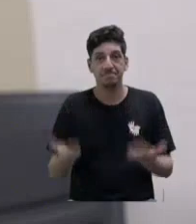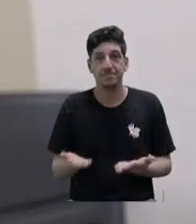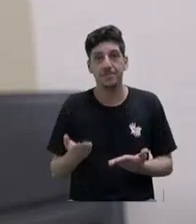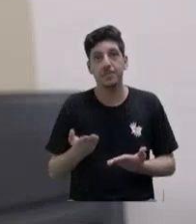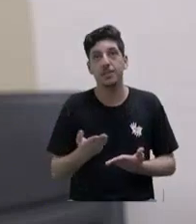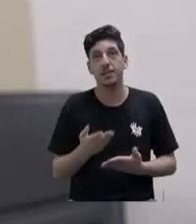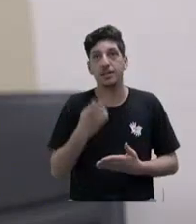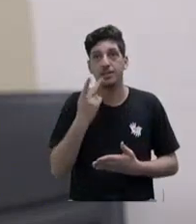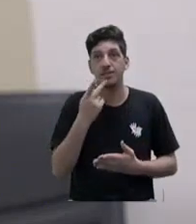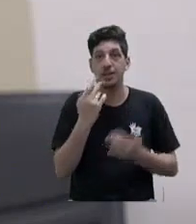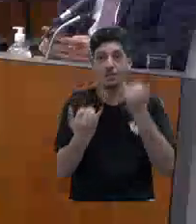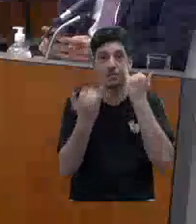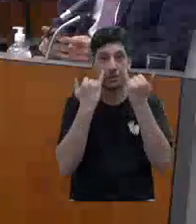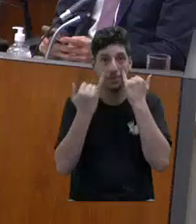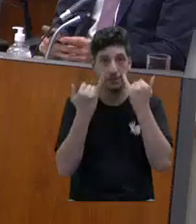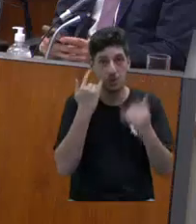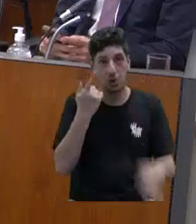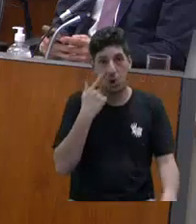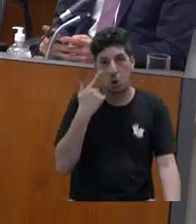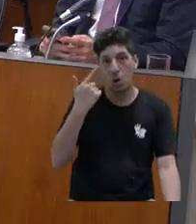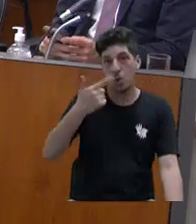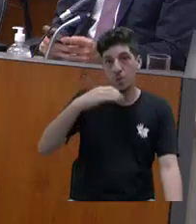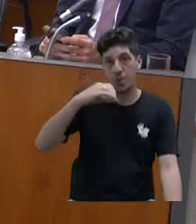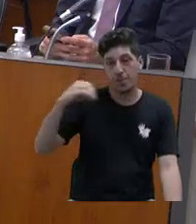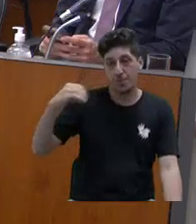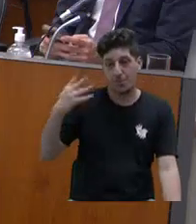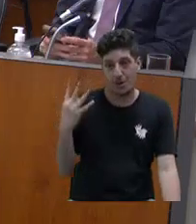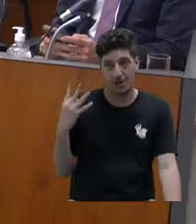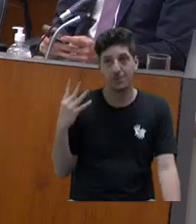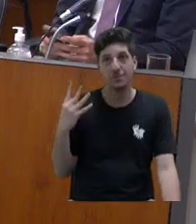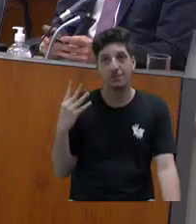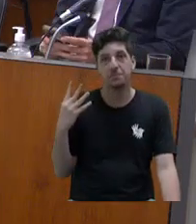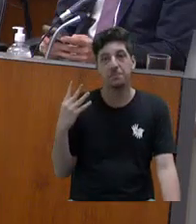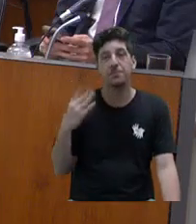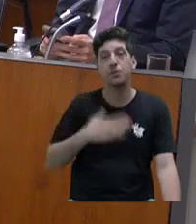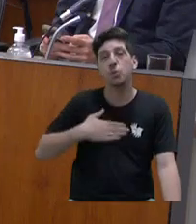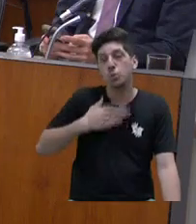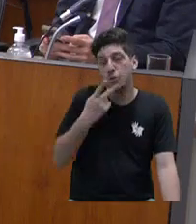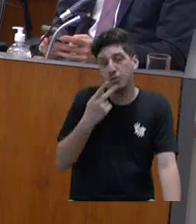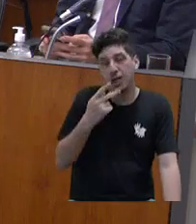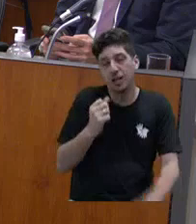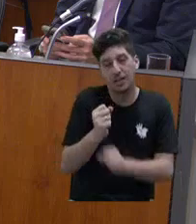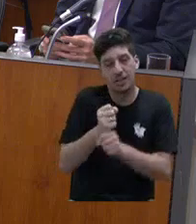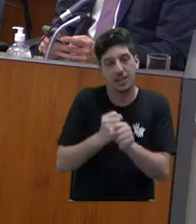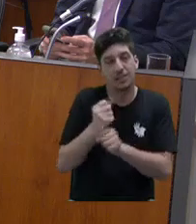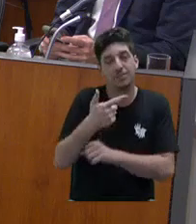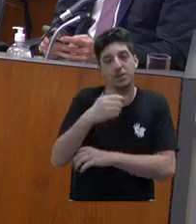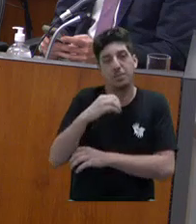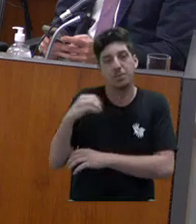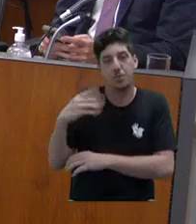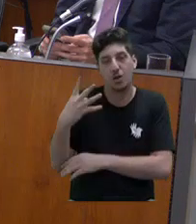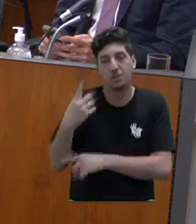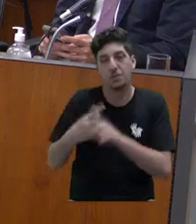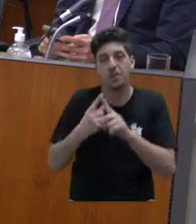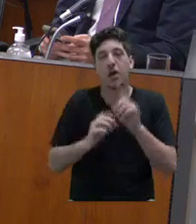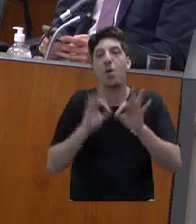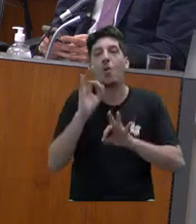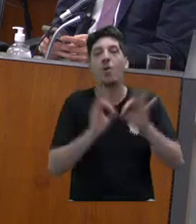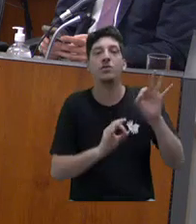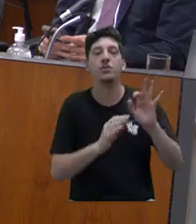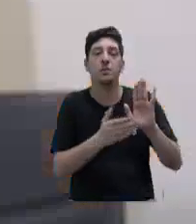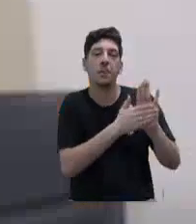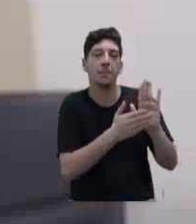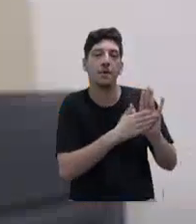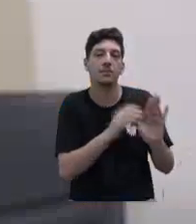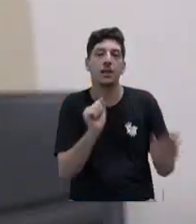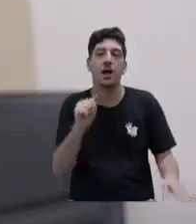dado, professor Cleiton, que em 2004, eu gosto de falar 2004, porque foi quando foi feito o Plano Aquarela, que foi a